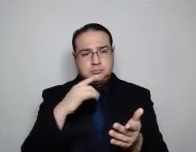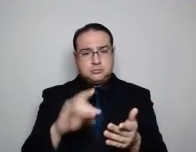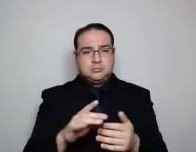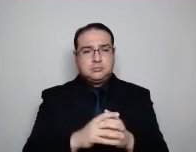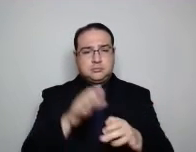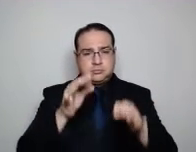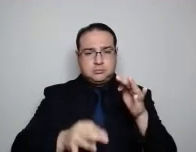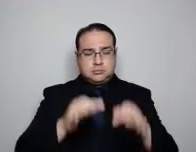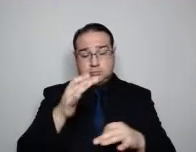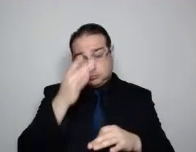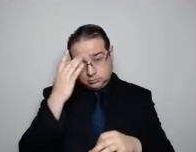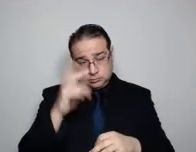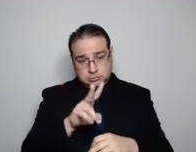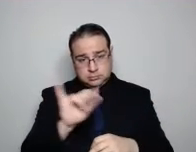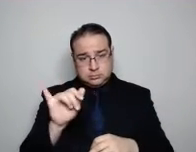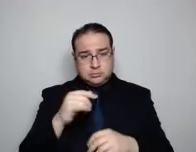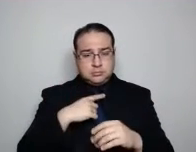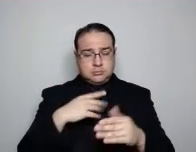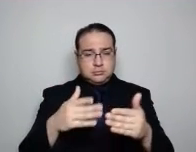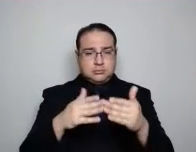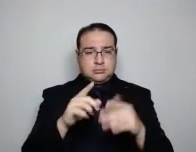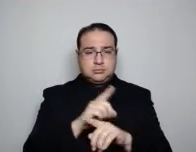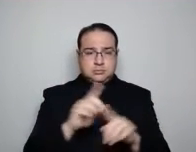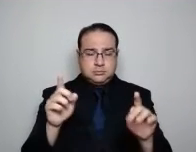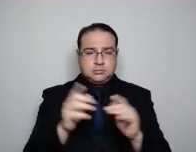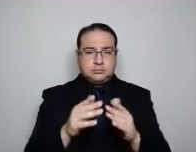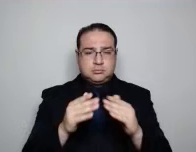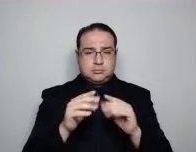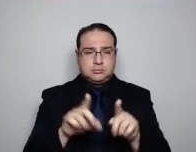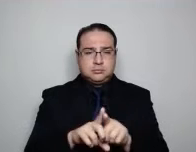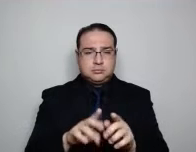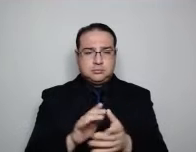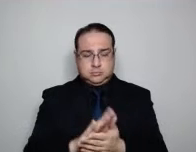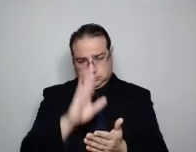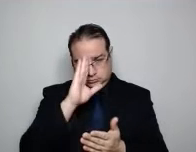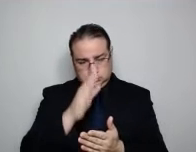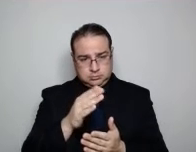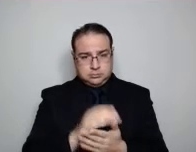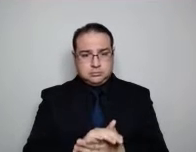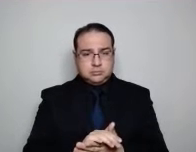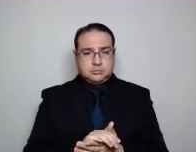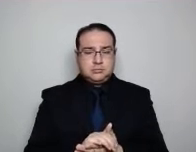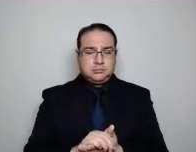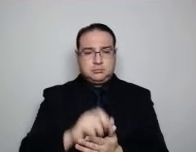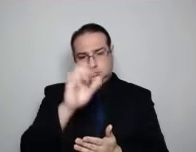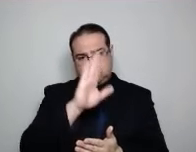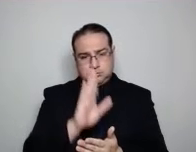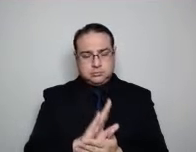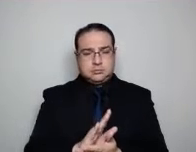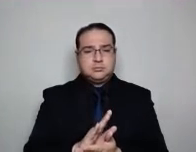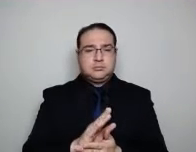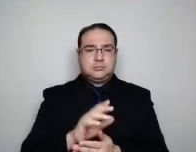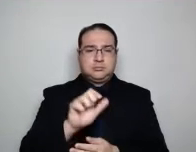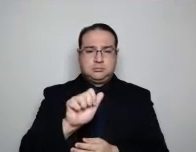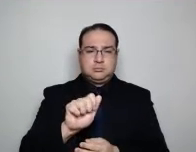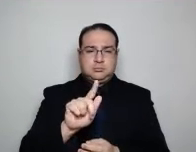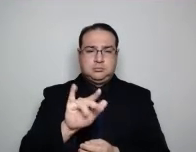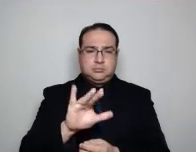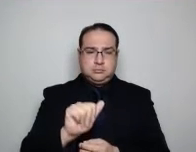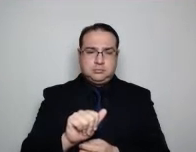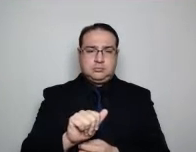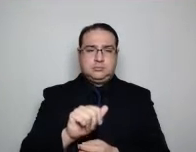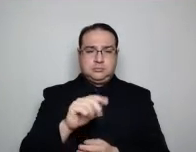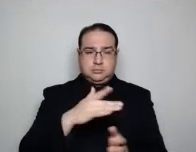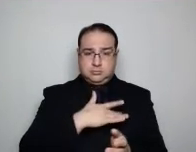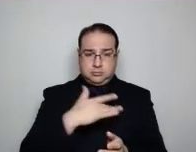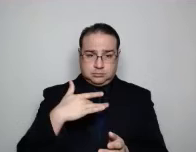vai poder pedir, não. Ela pode pedir diretamente para a Agência Nacional de Saúde, e se a Agência Nacional de Saúde entender que a negativa